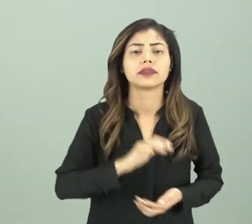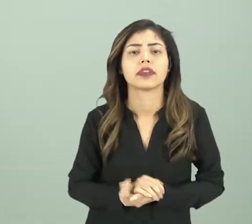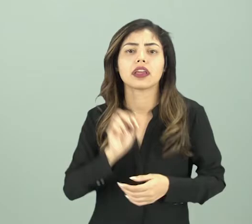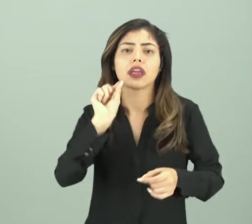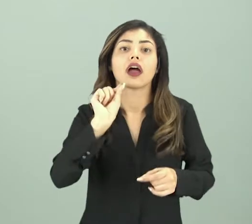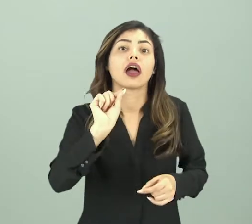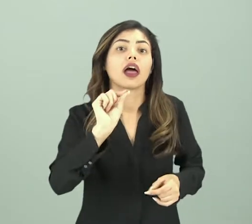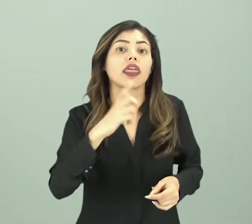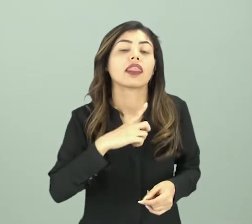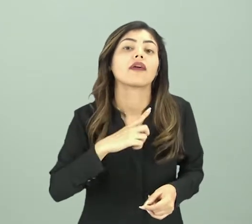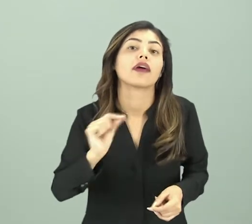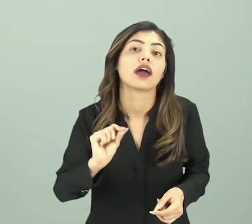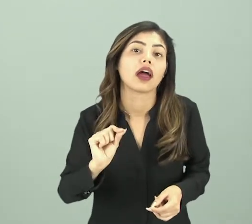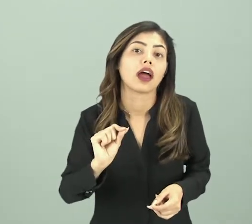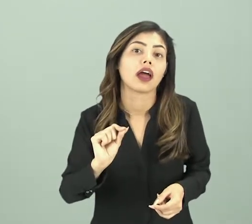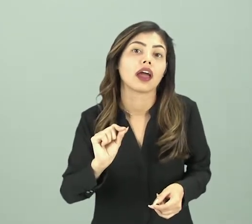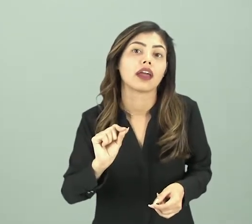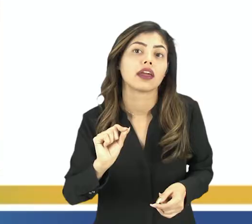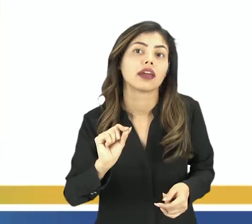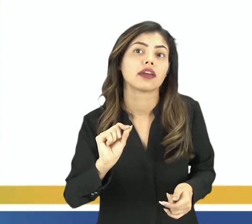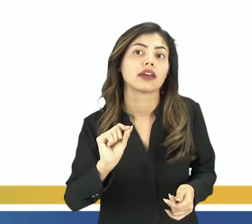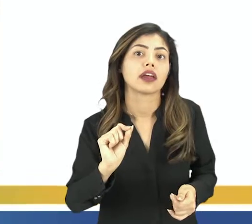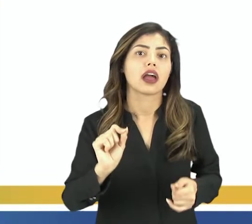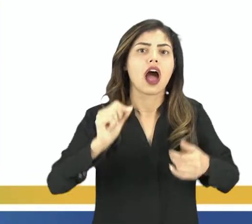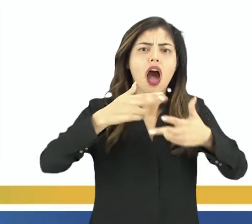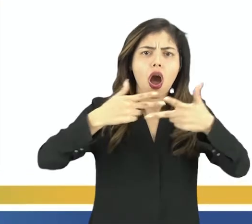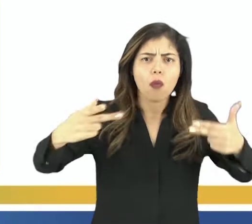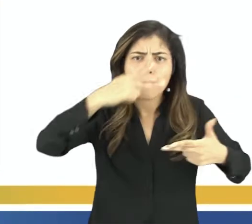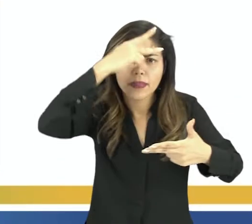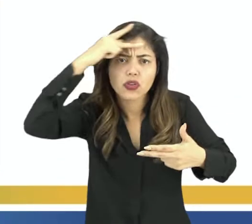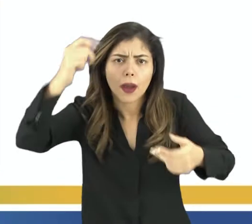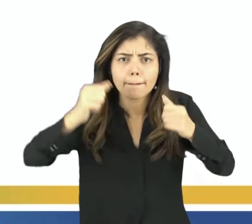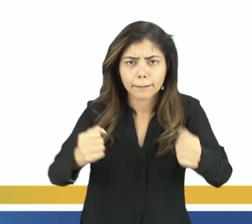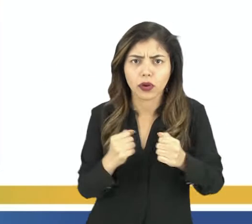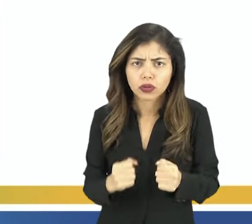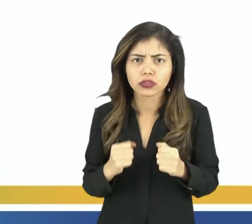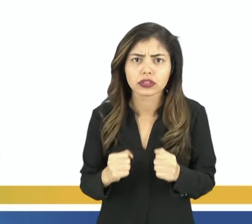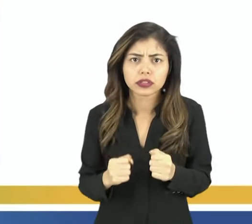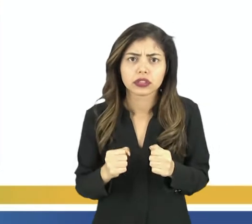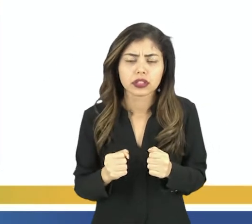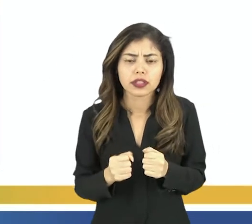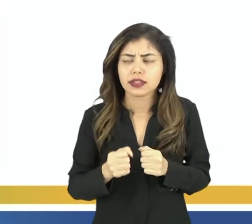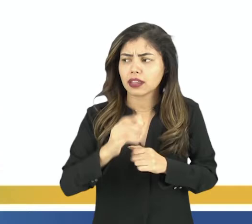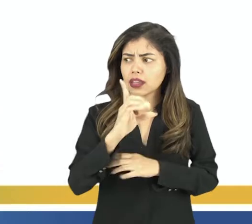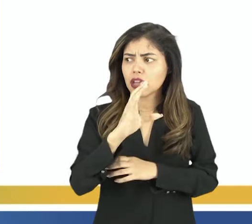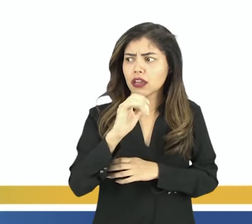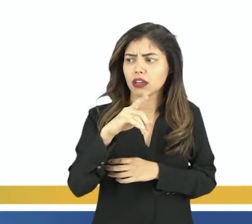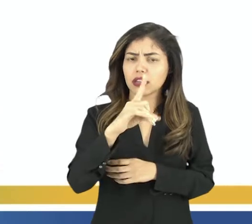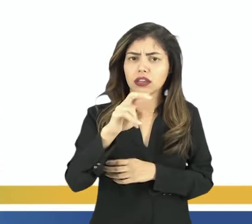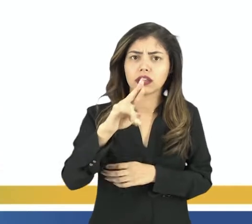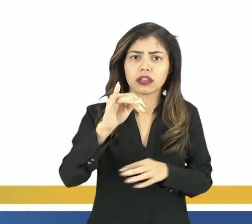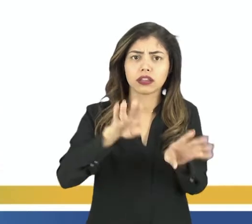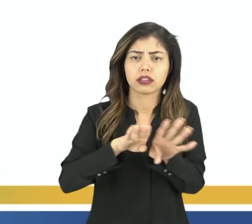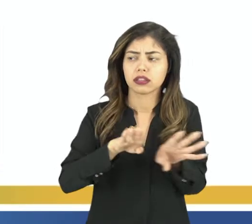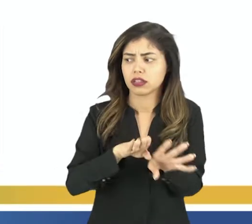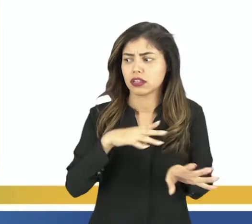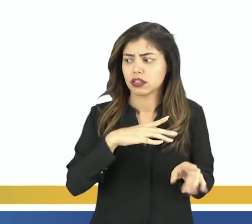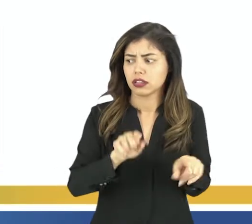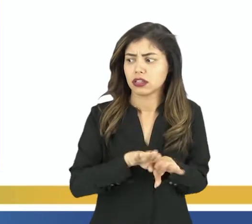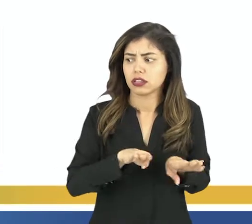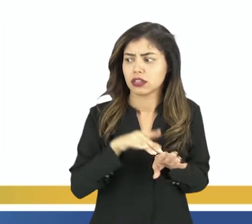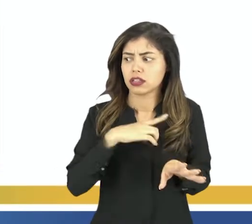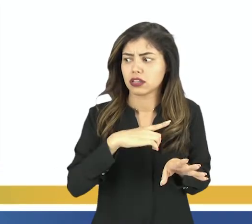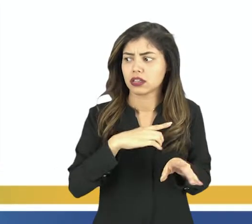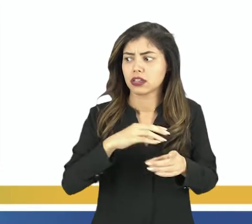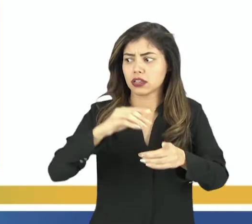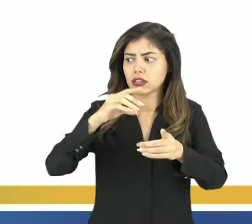ela requer a exigência de que alguém possa ceder em alguma coisa. Então, para estabelecer a igualdade,